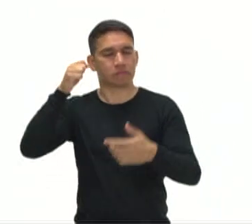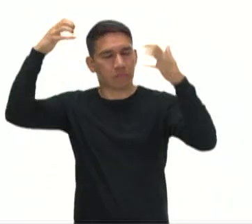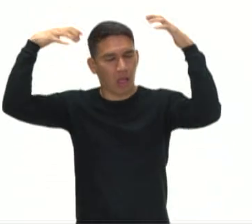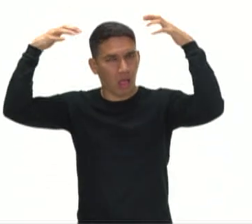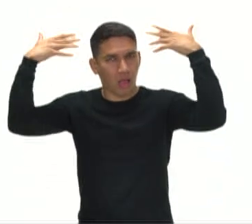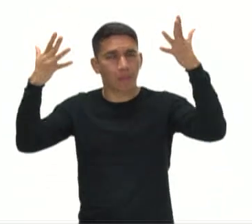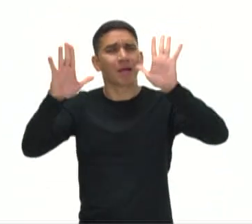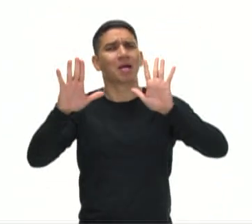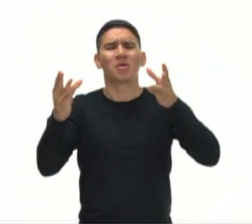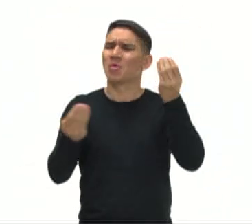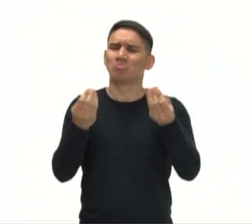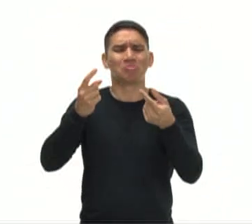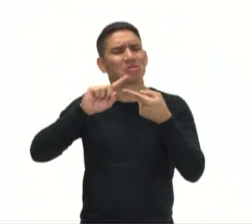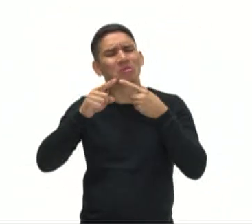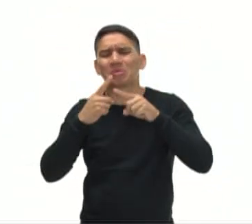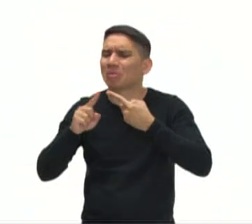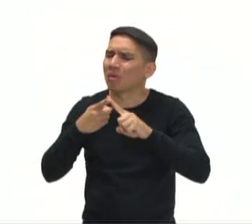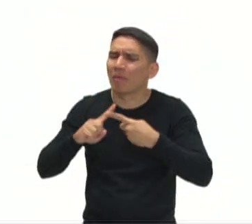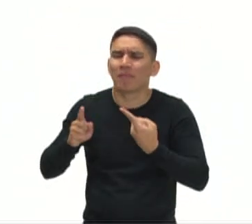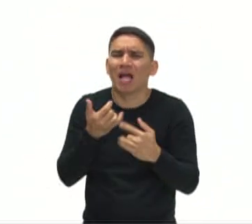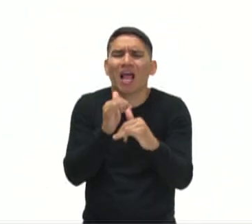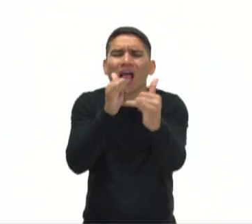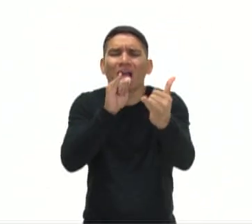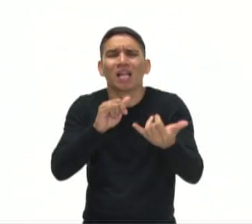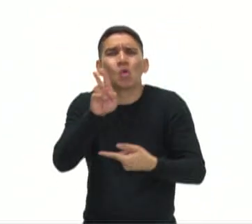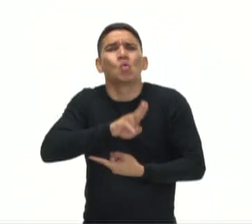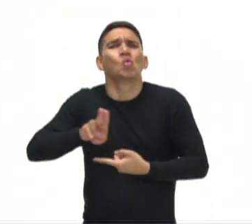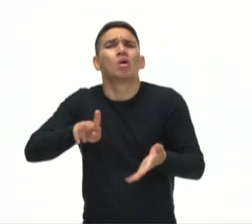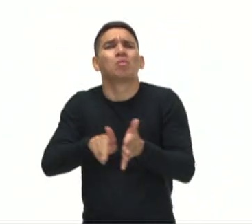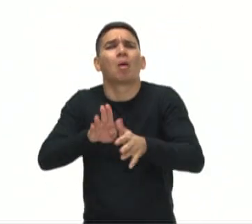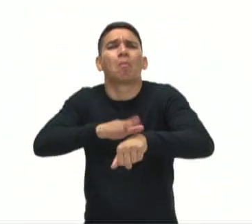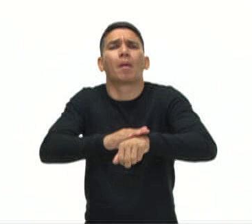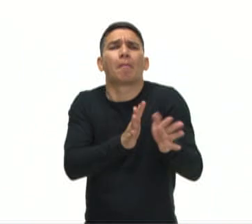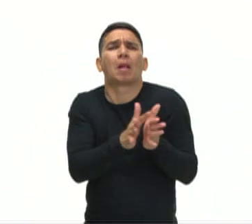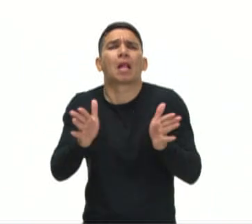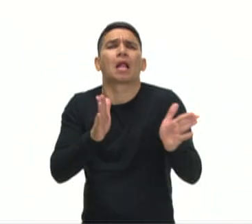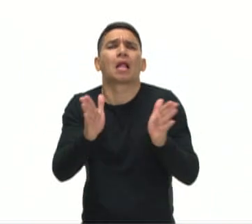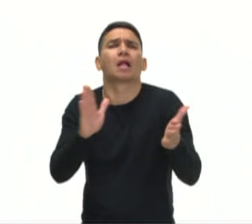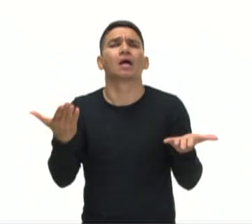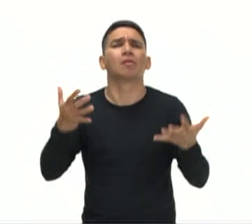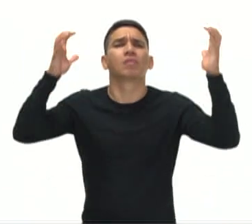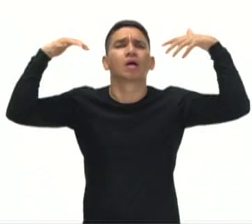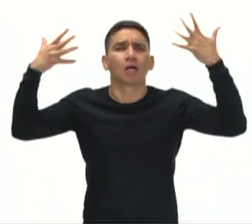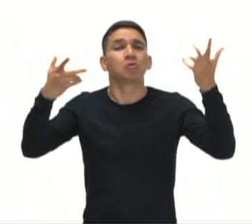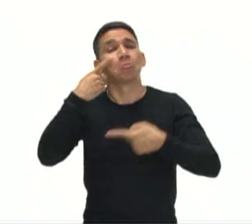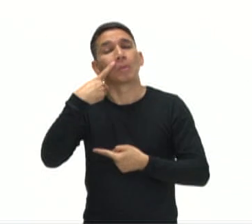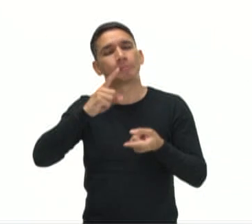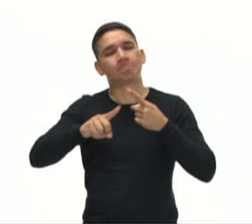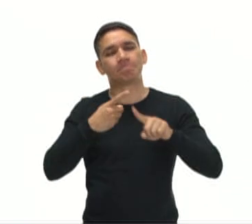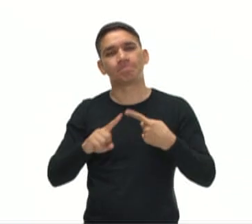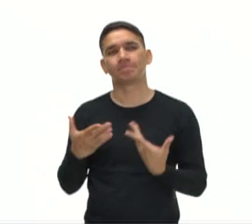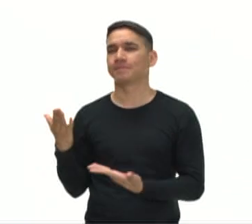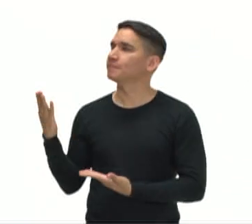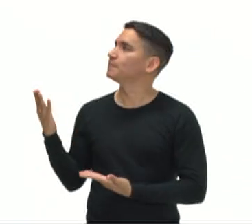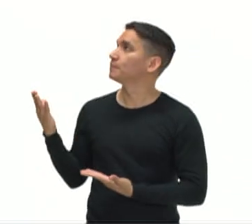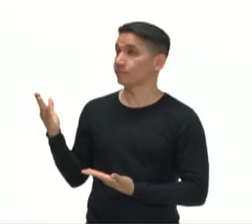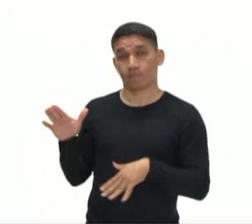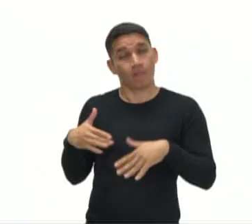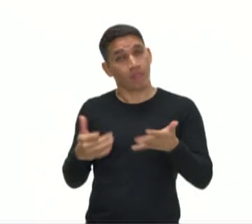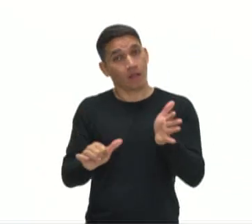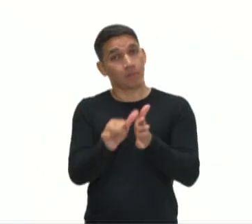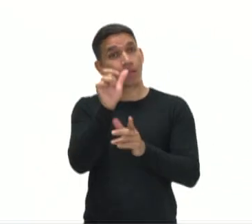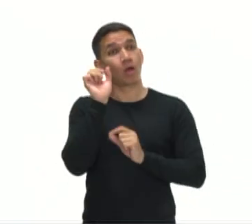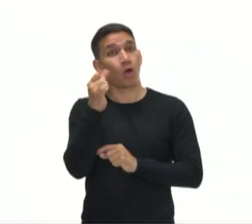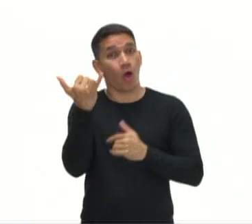calcula essa energia consumida? Como é que a gente calcula a energia consumida durante o banho? Vamos fazer aqui as contas? Bom,